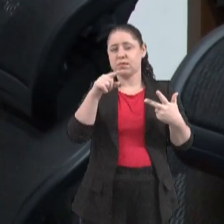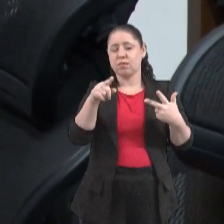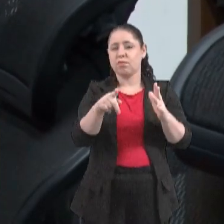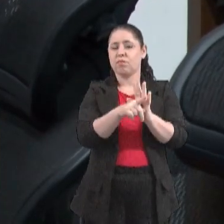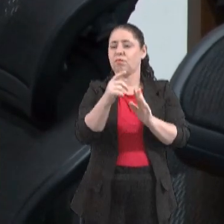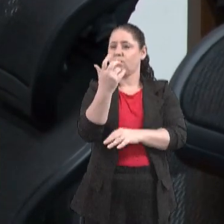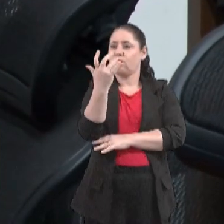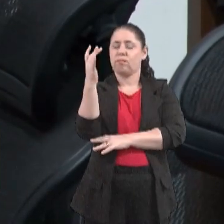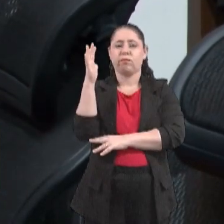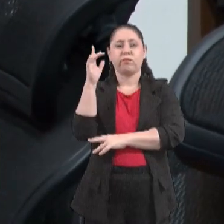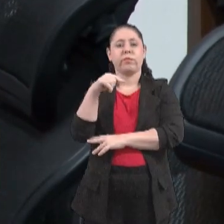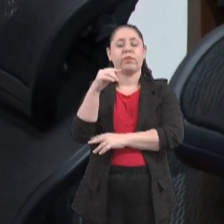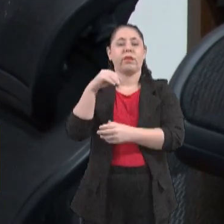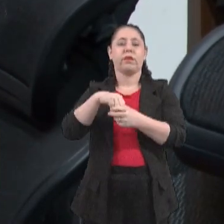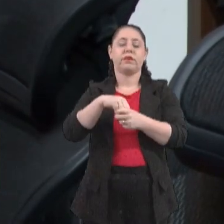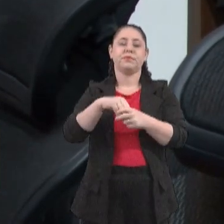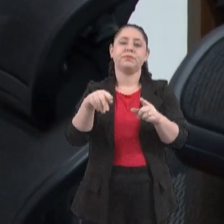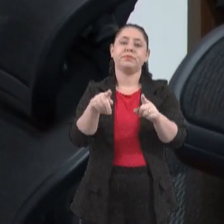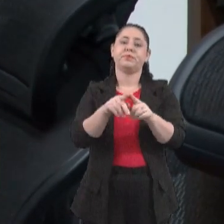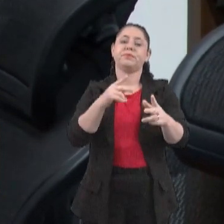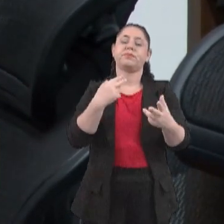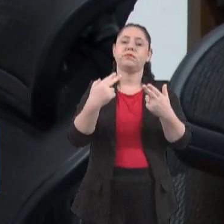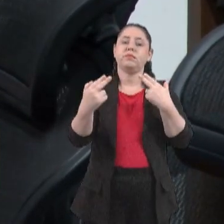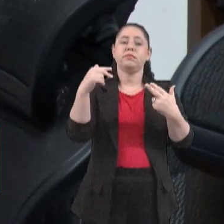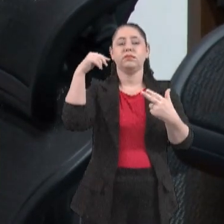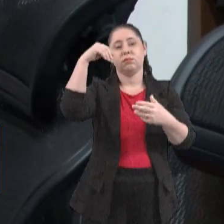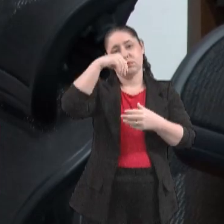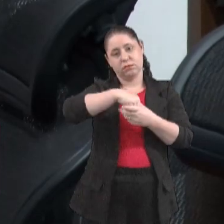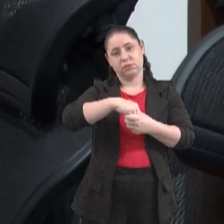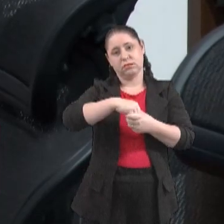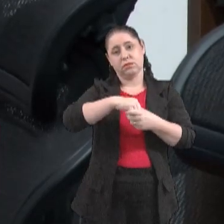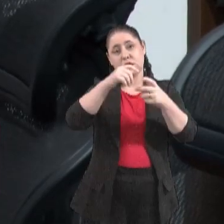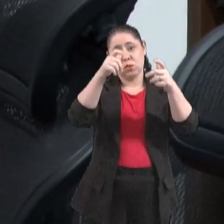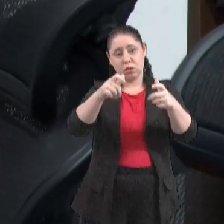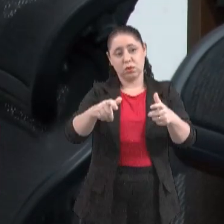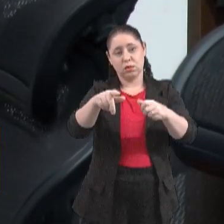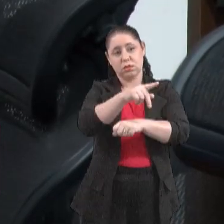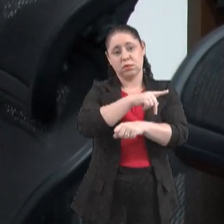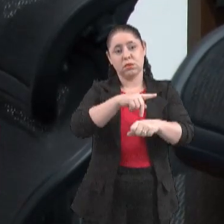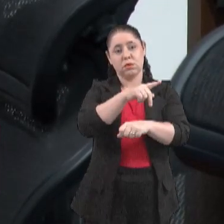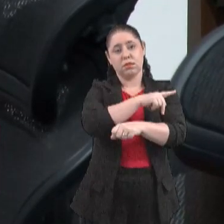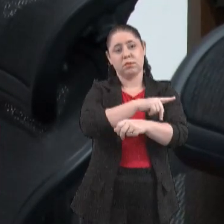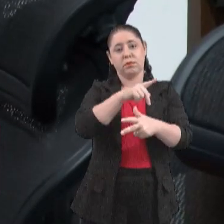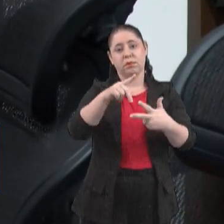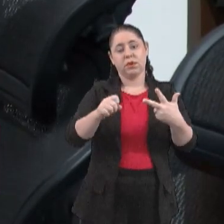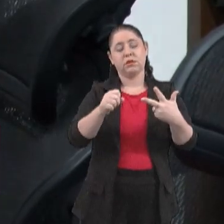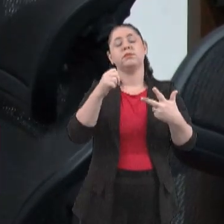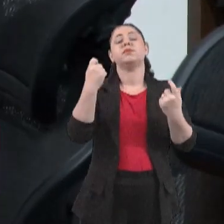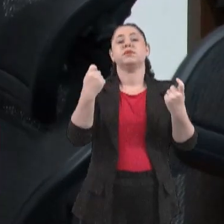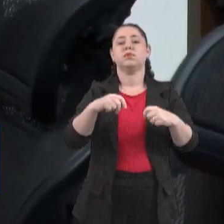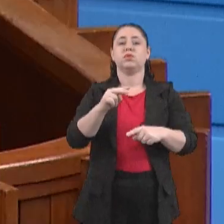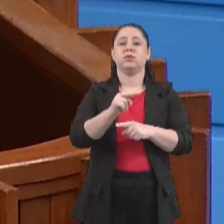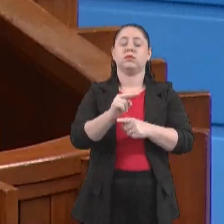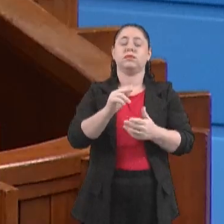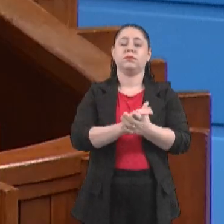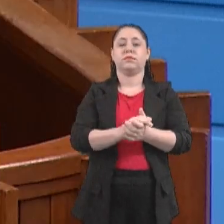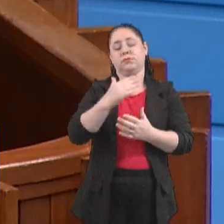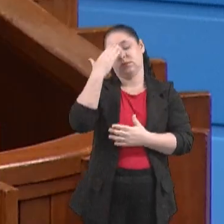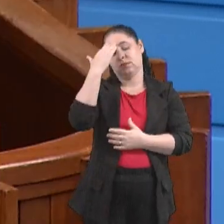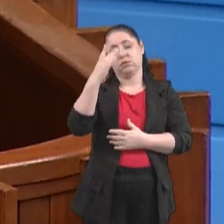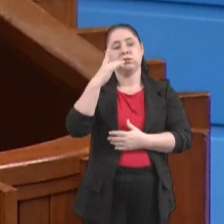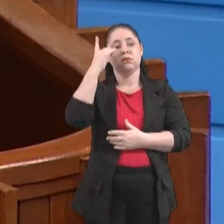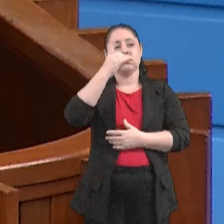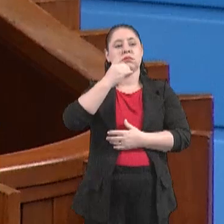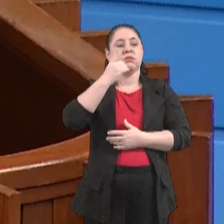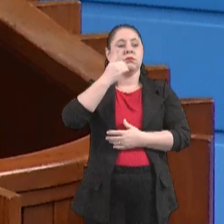meio ambiente e também para a mobilidade urbana aqui, nesse lugar que nós temos que preservar. Obrigado,